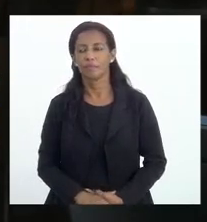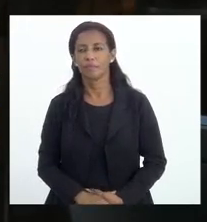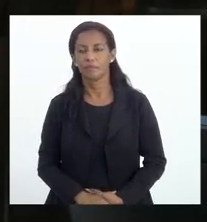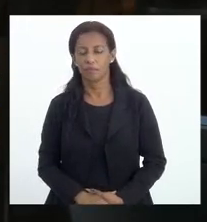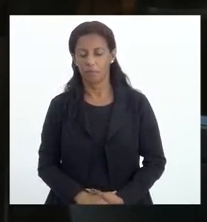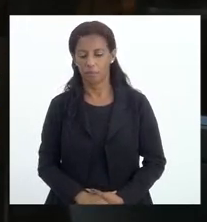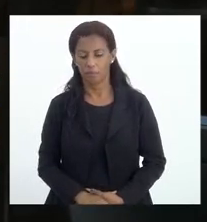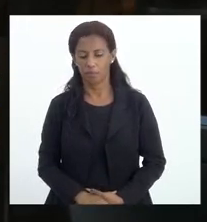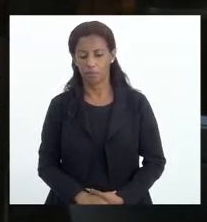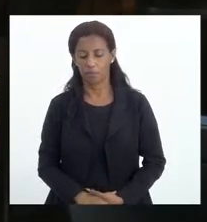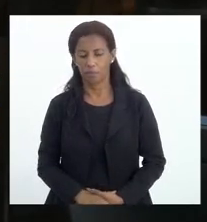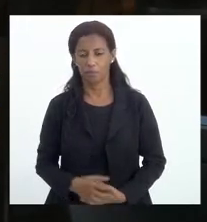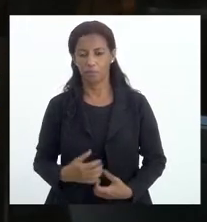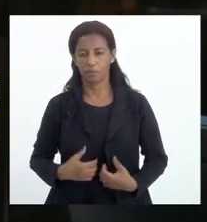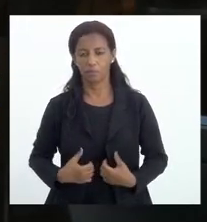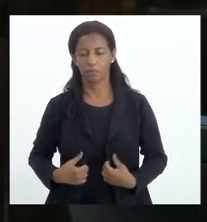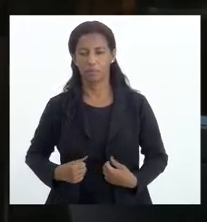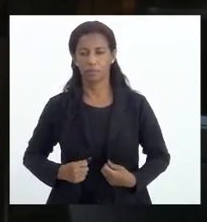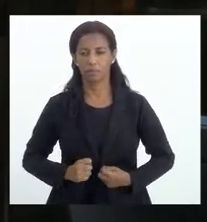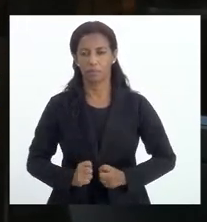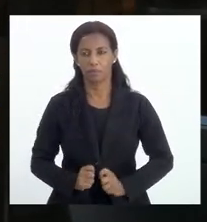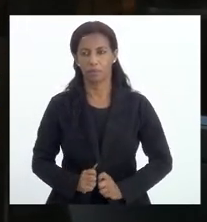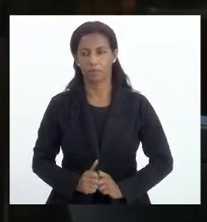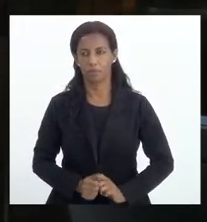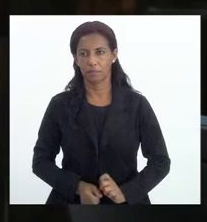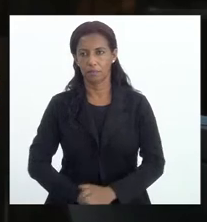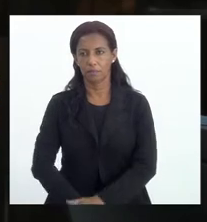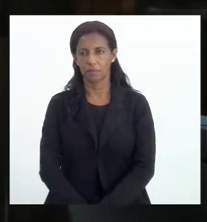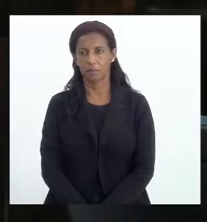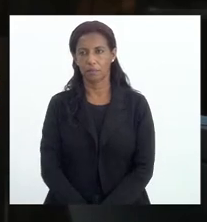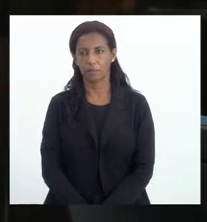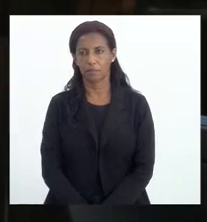Cara, eu preciso... Ué, cortou?